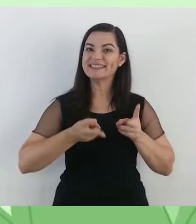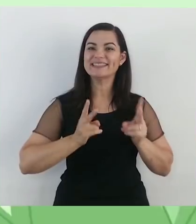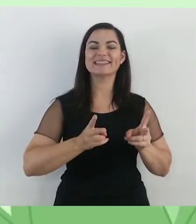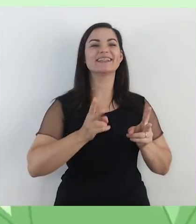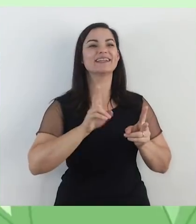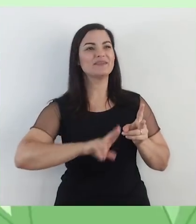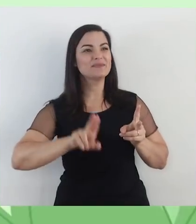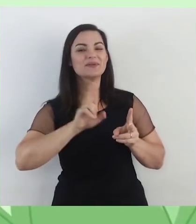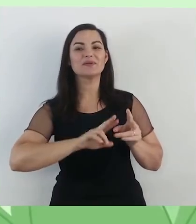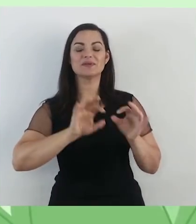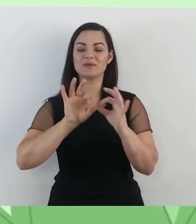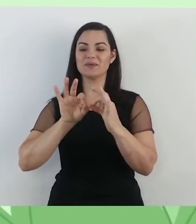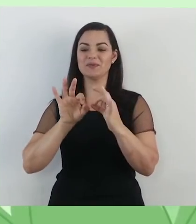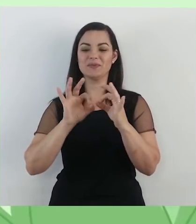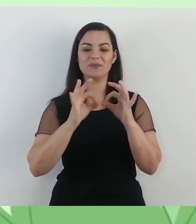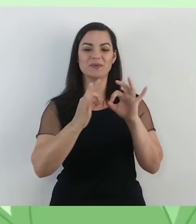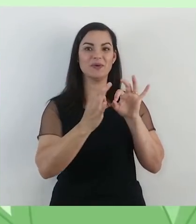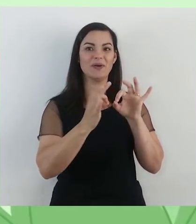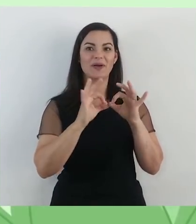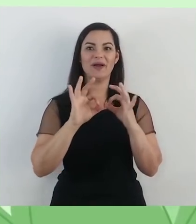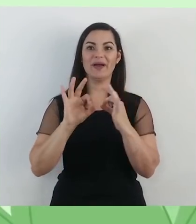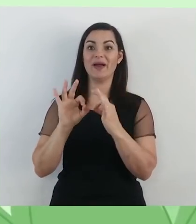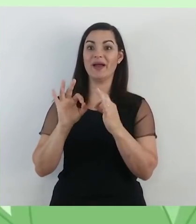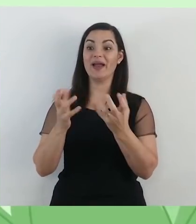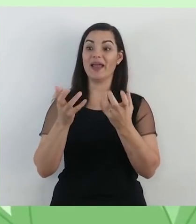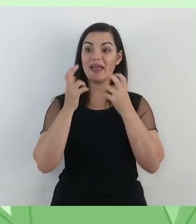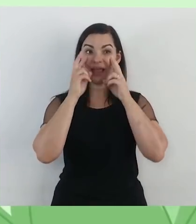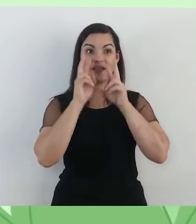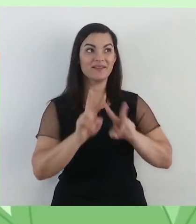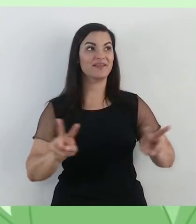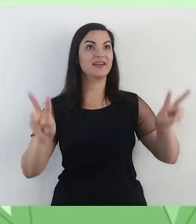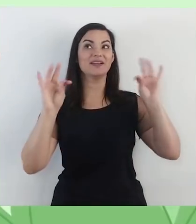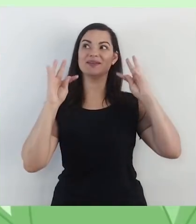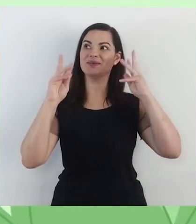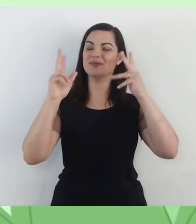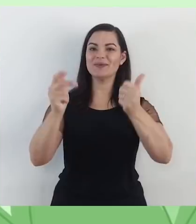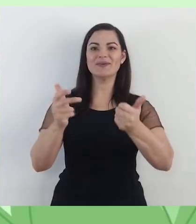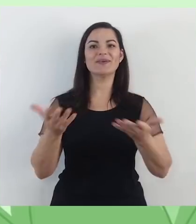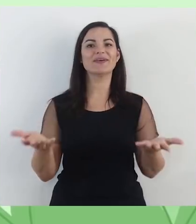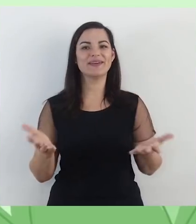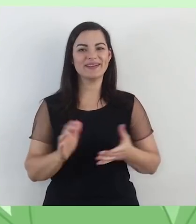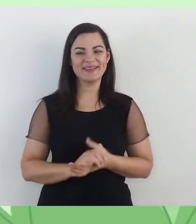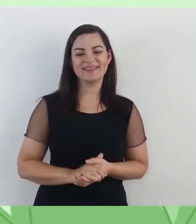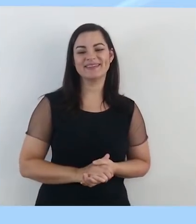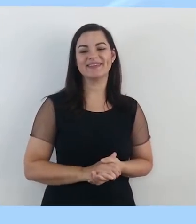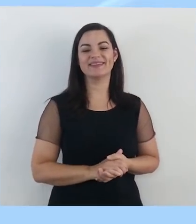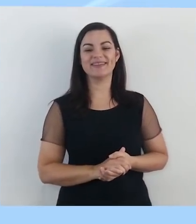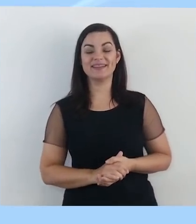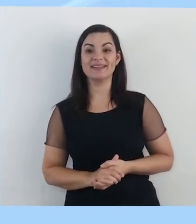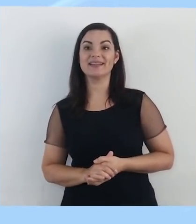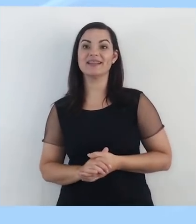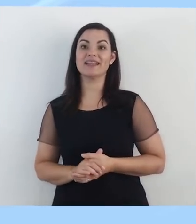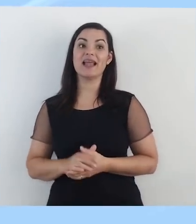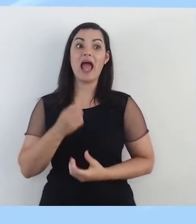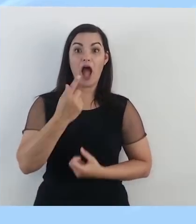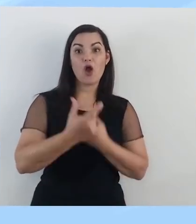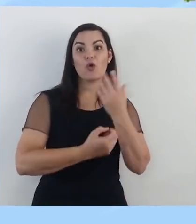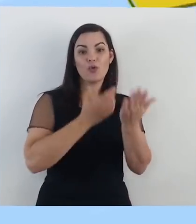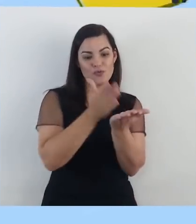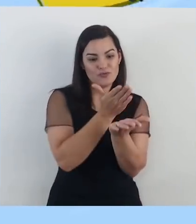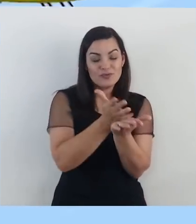de um lado pro outro, querendo tudo enxergar. Tem olhos